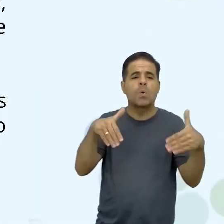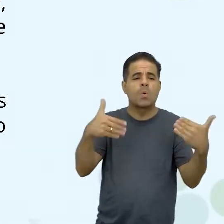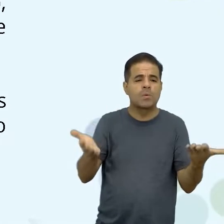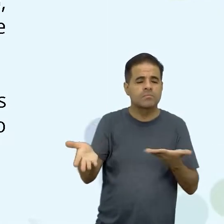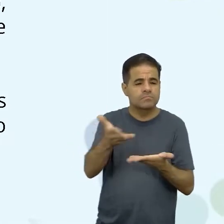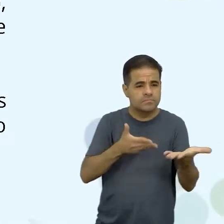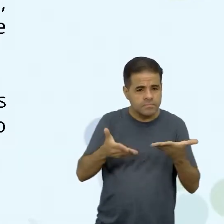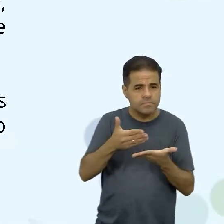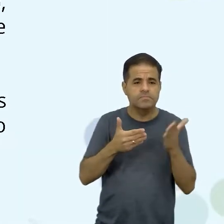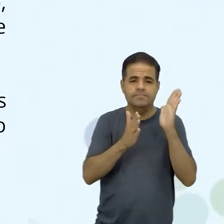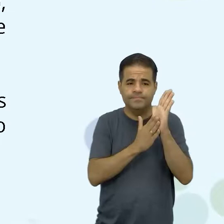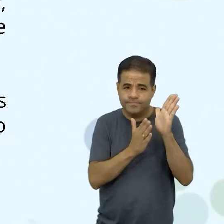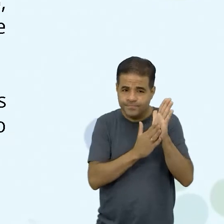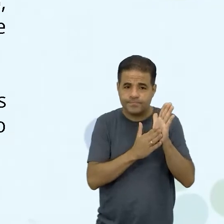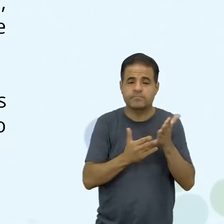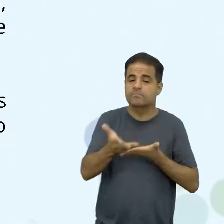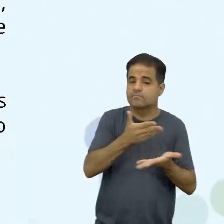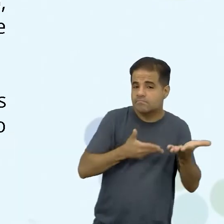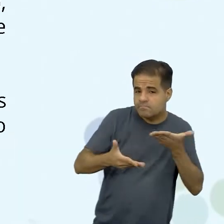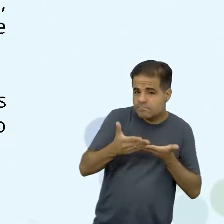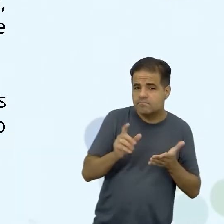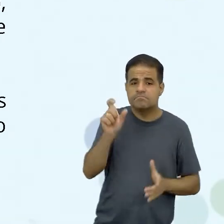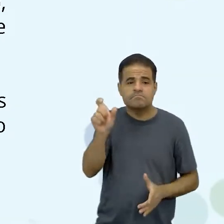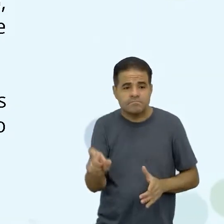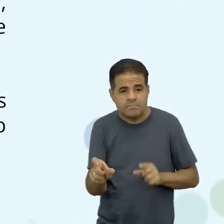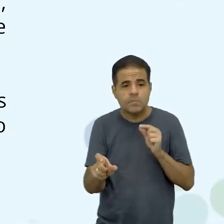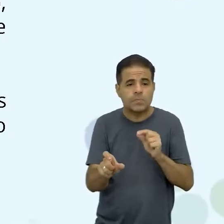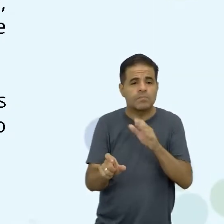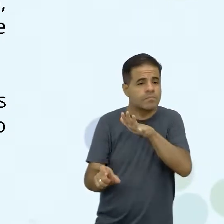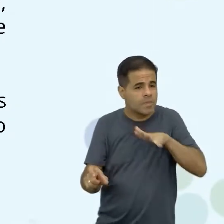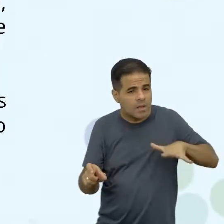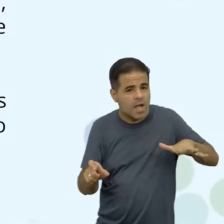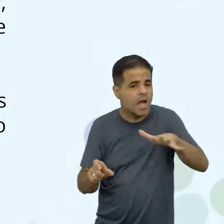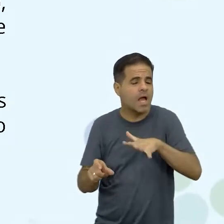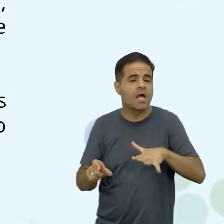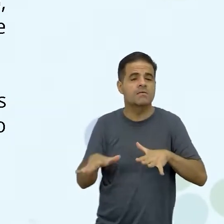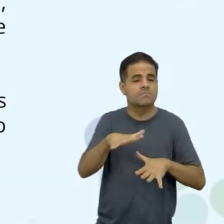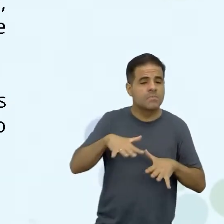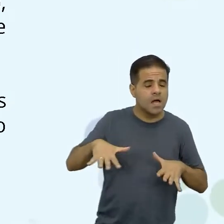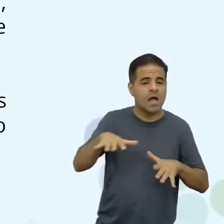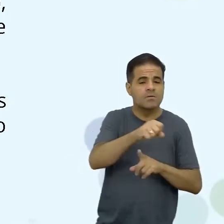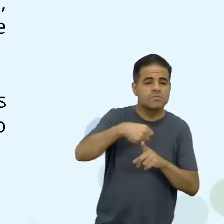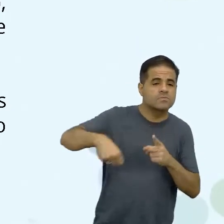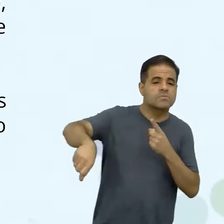relações podemos estabelecer entre o sujeito, espaço físico,